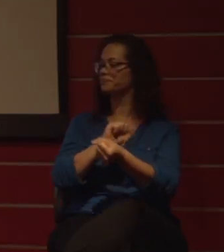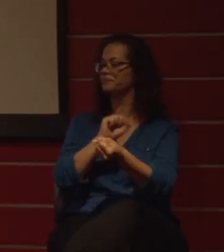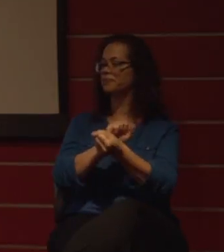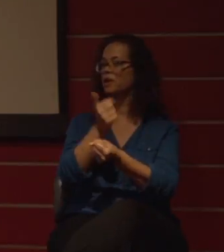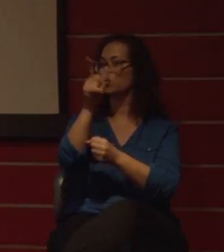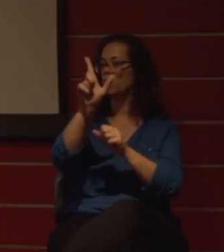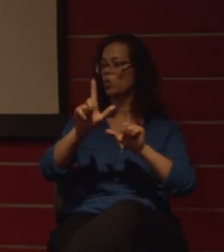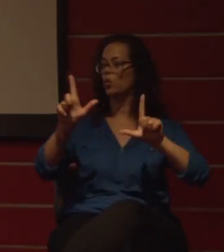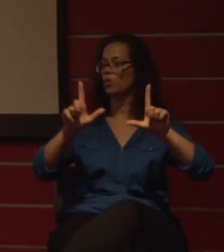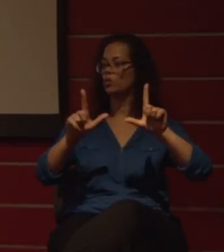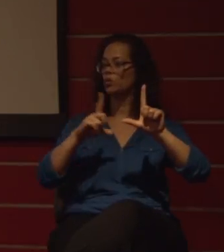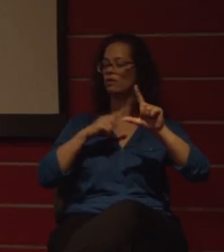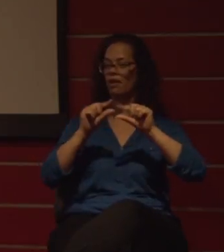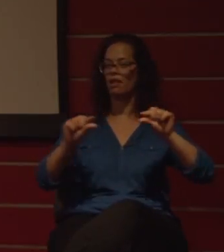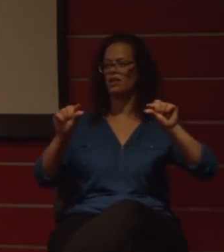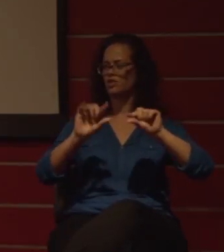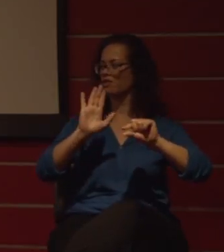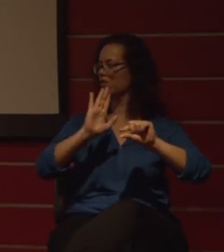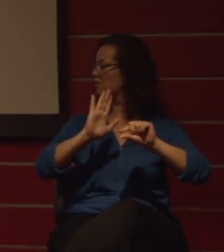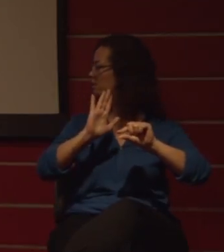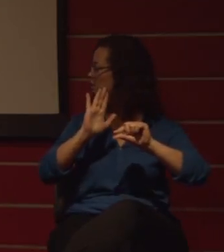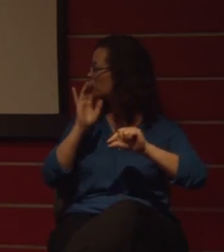outro legenda